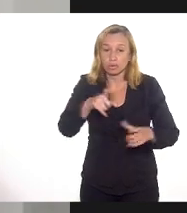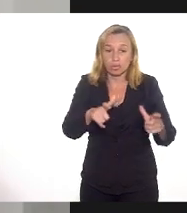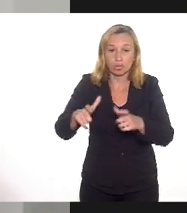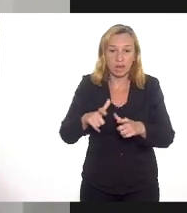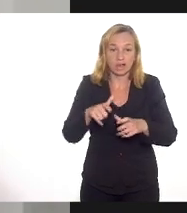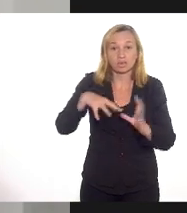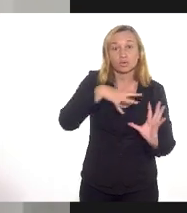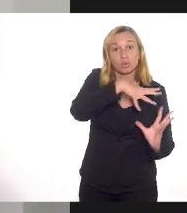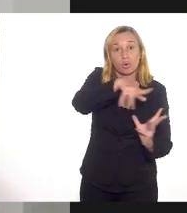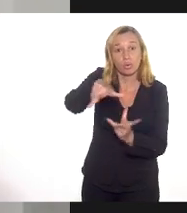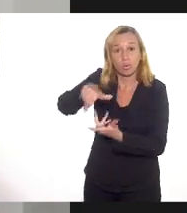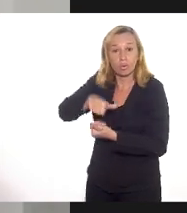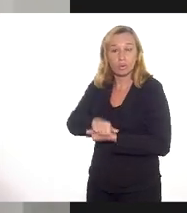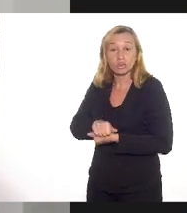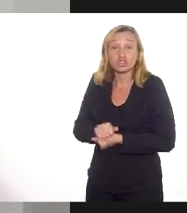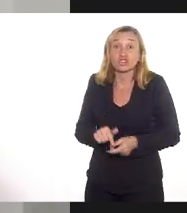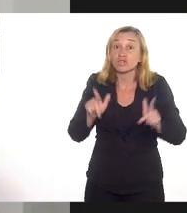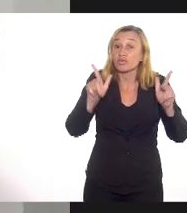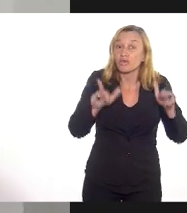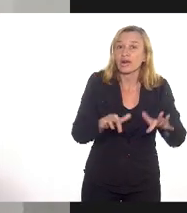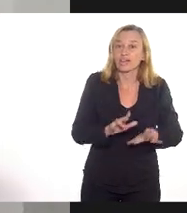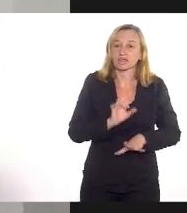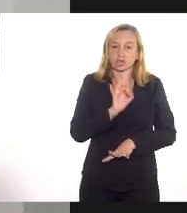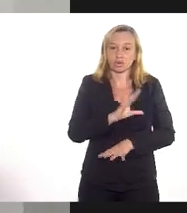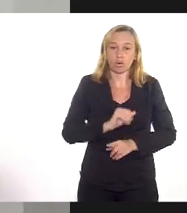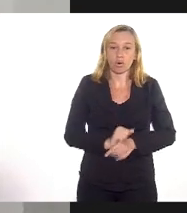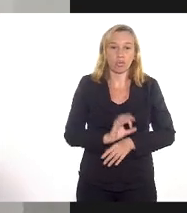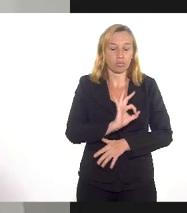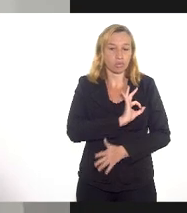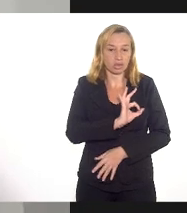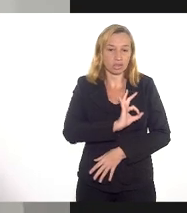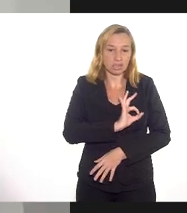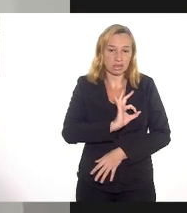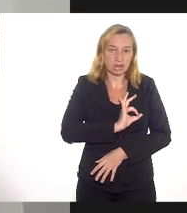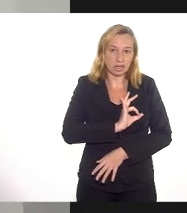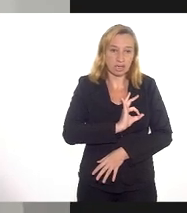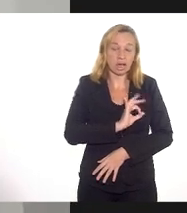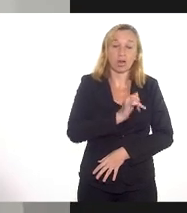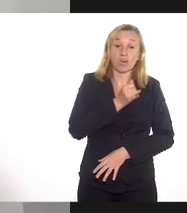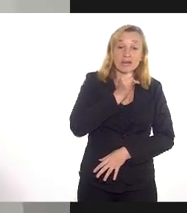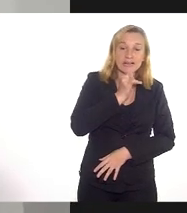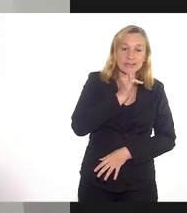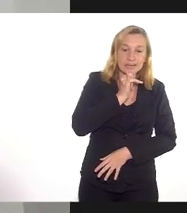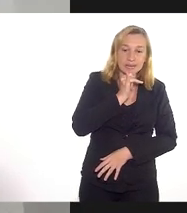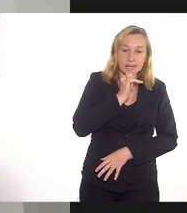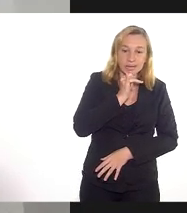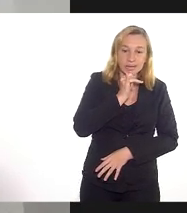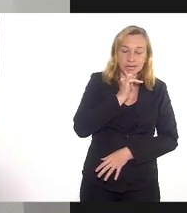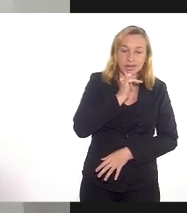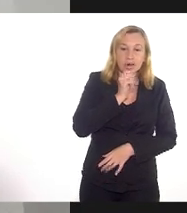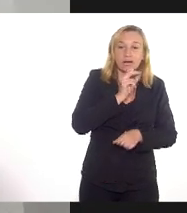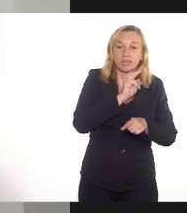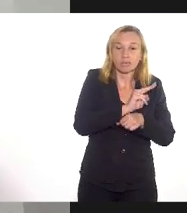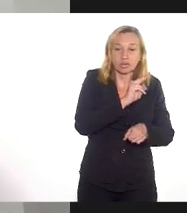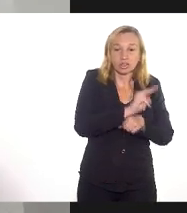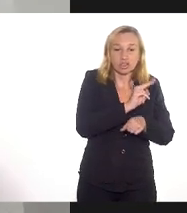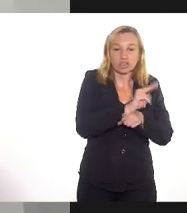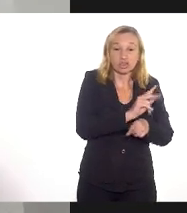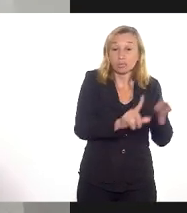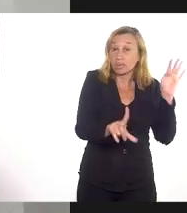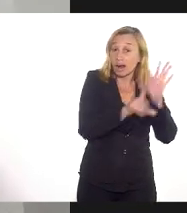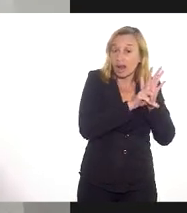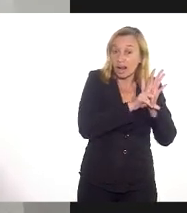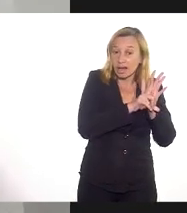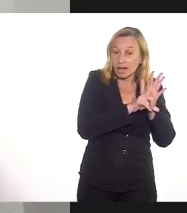mundo, com uma diferença. O policial americano, por exemplo, é resguardado pelas leis.